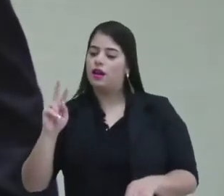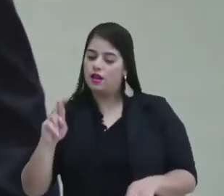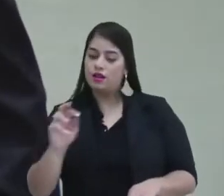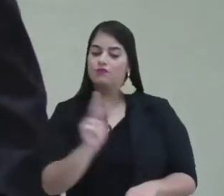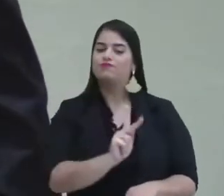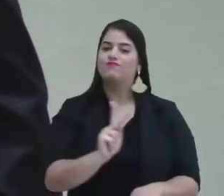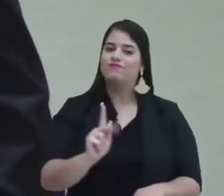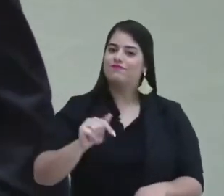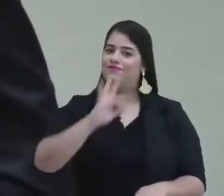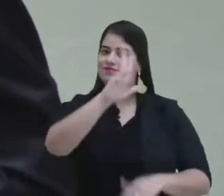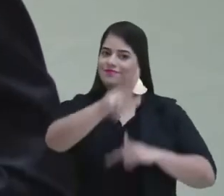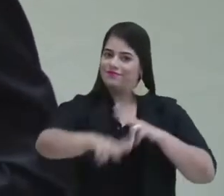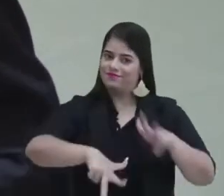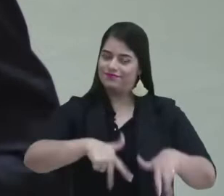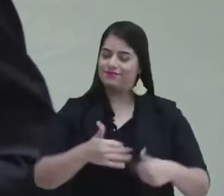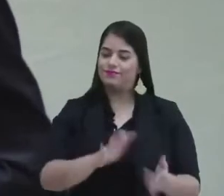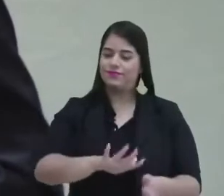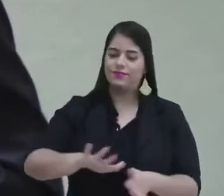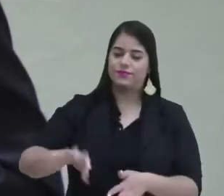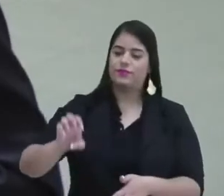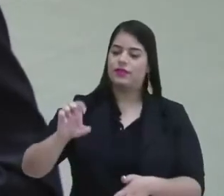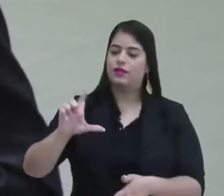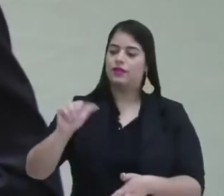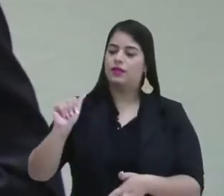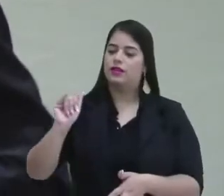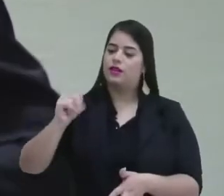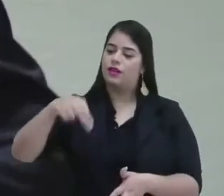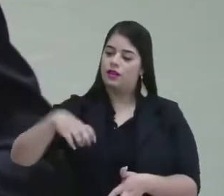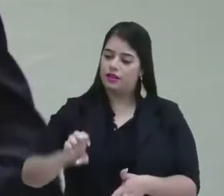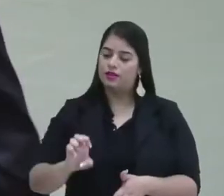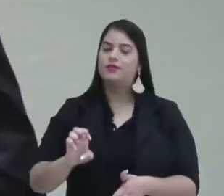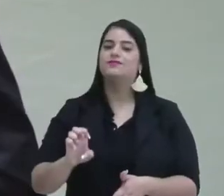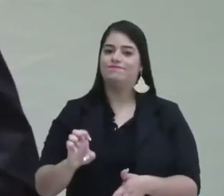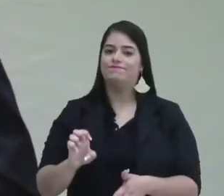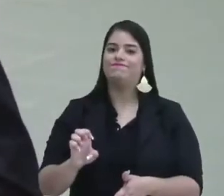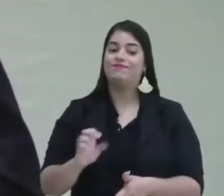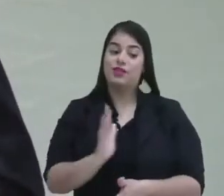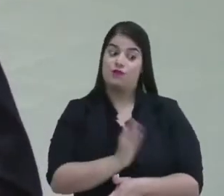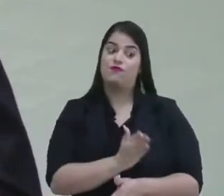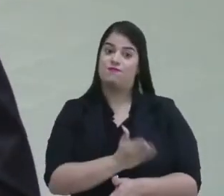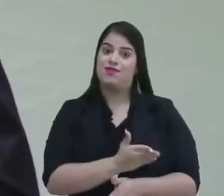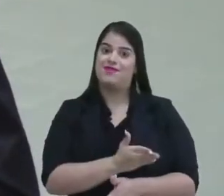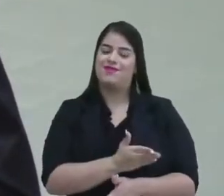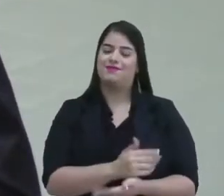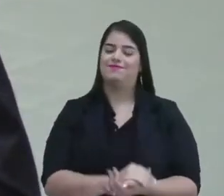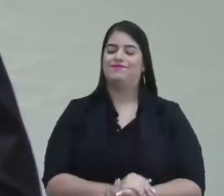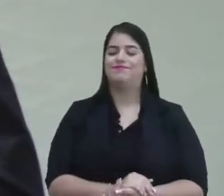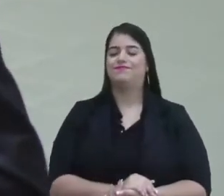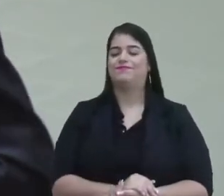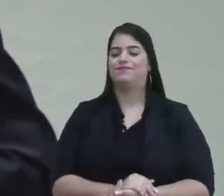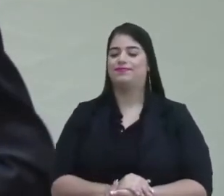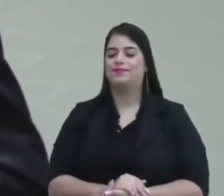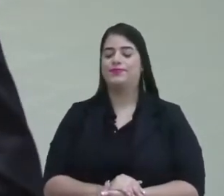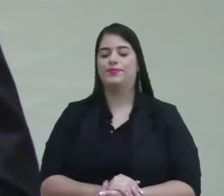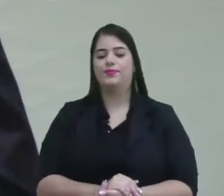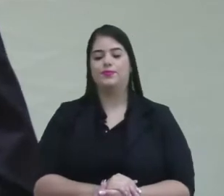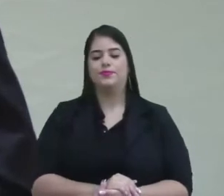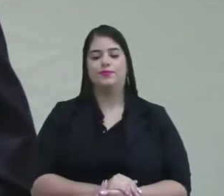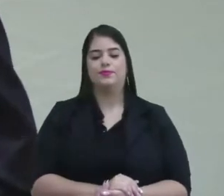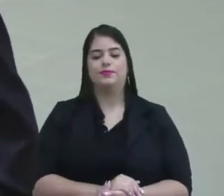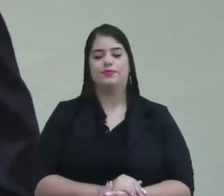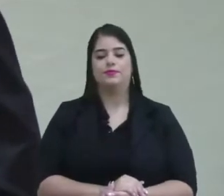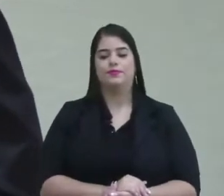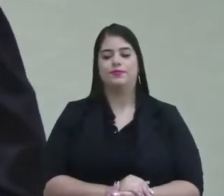nosso município, a Elaine Miranda, ex-colega minha no